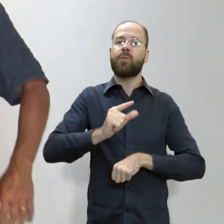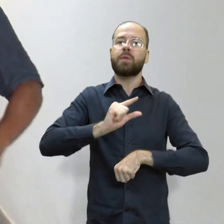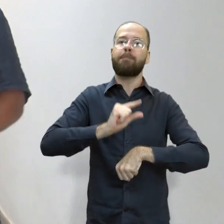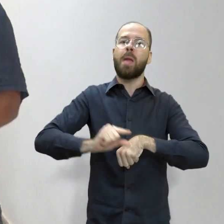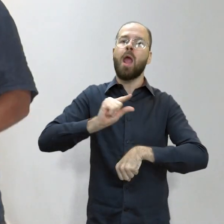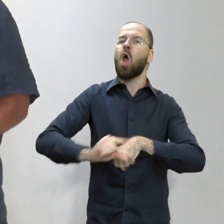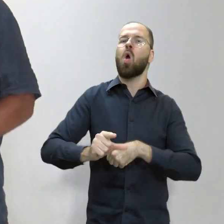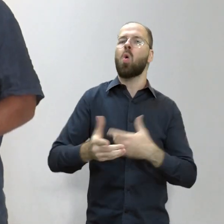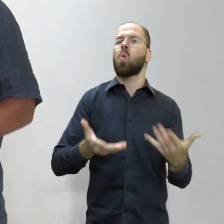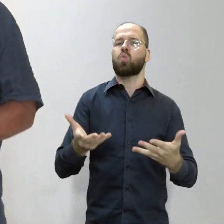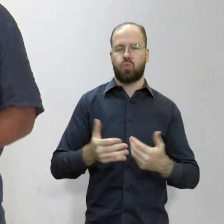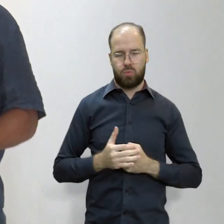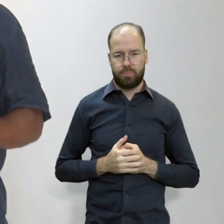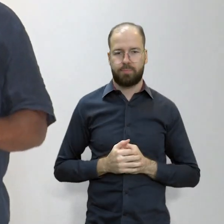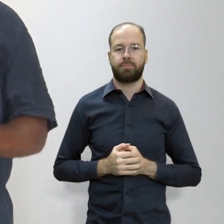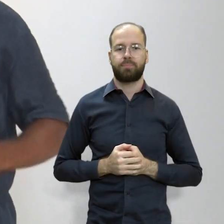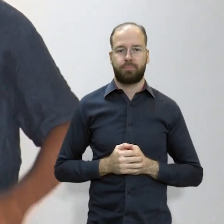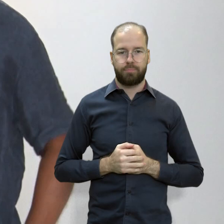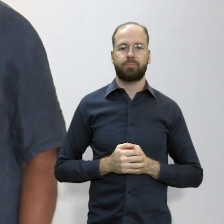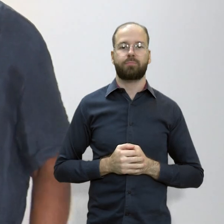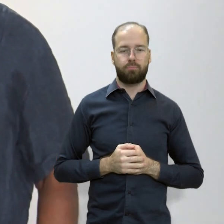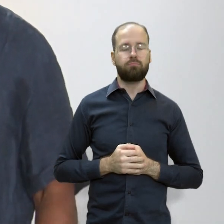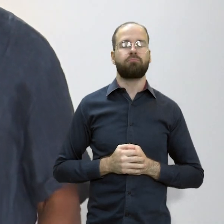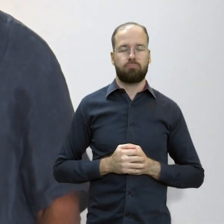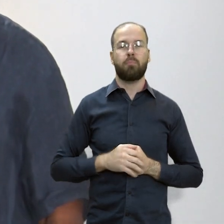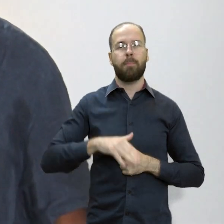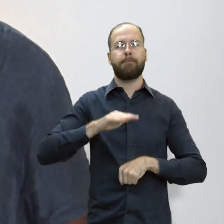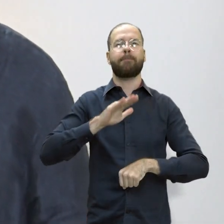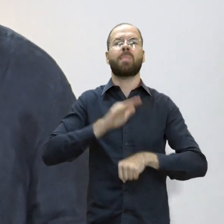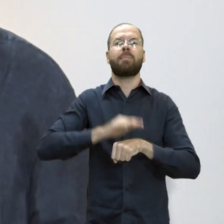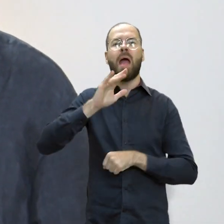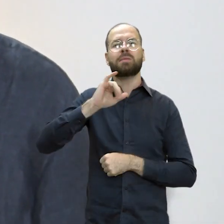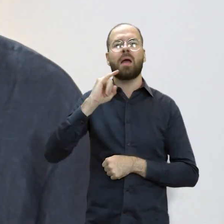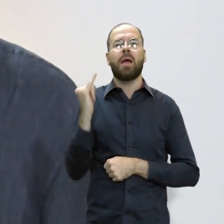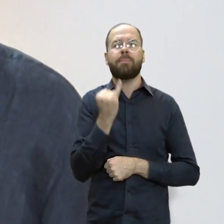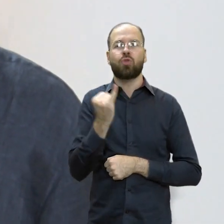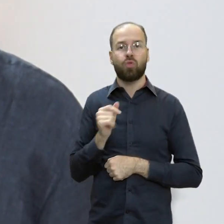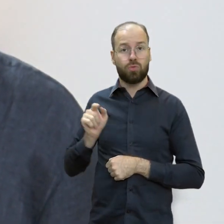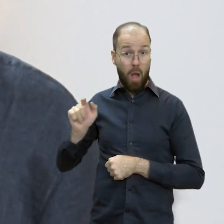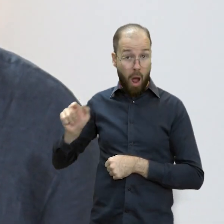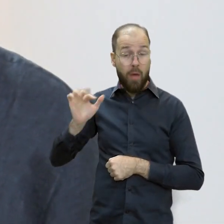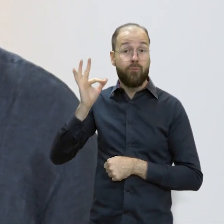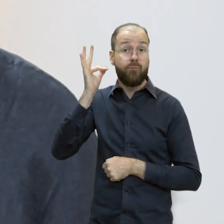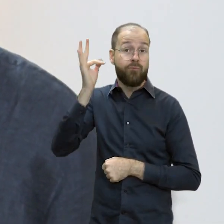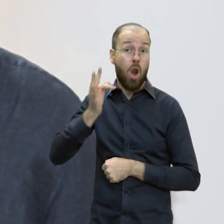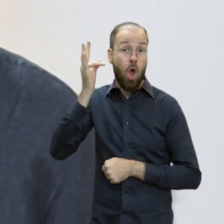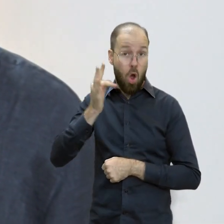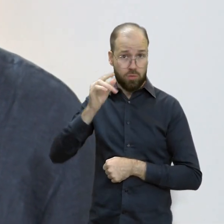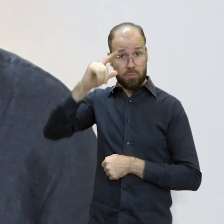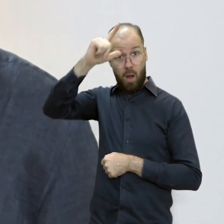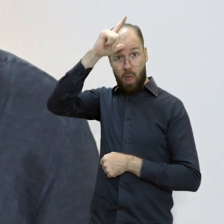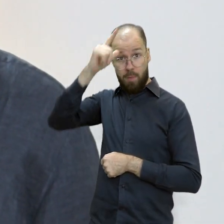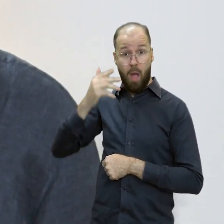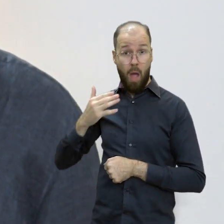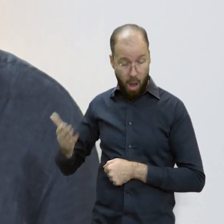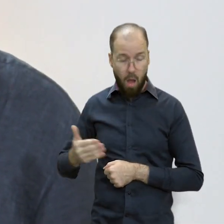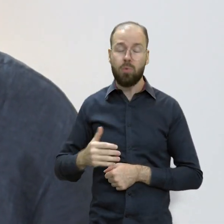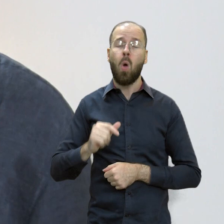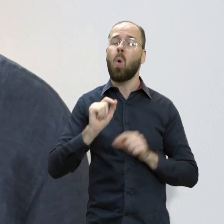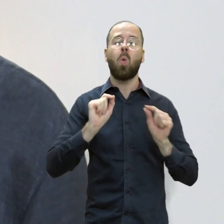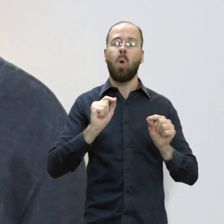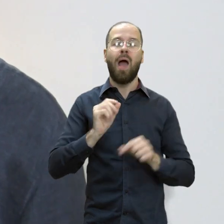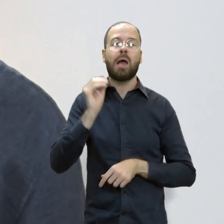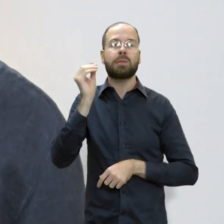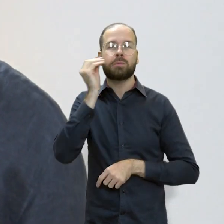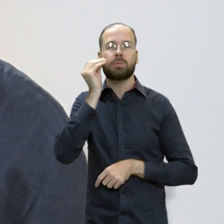acho que, o traço mais fundamental da obra do Heidegger é uma tentativa de